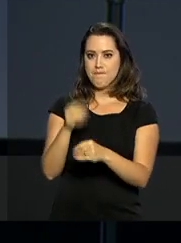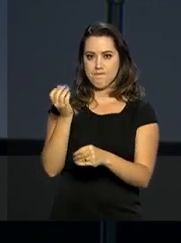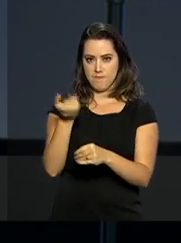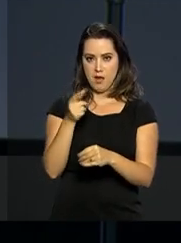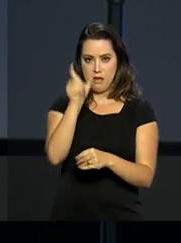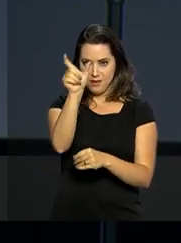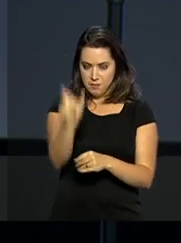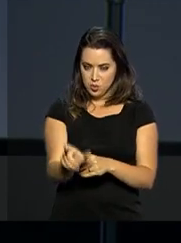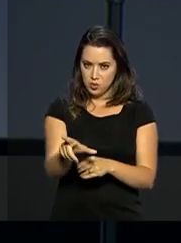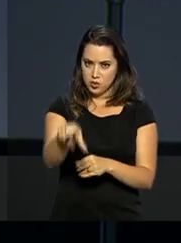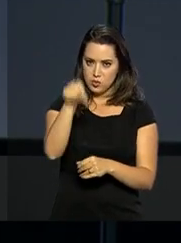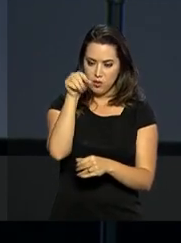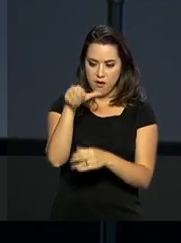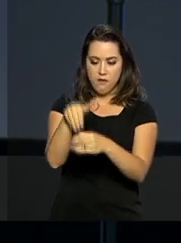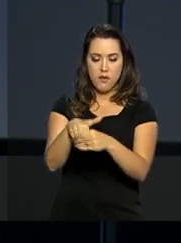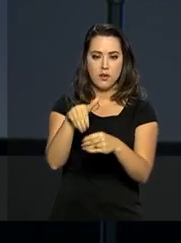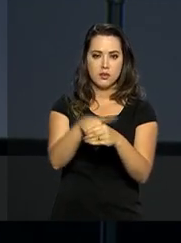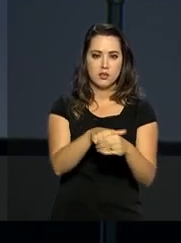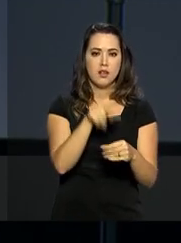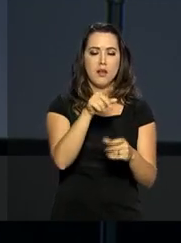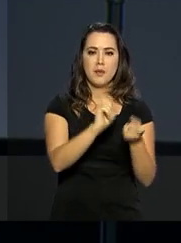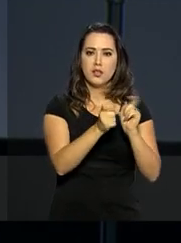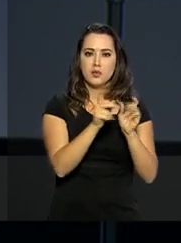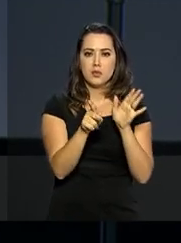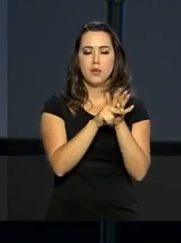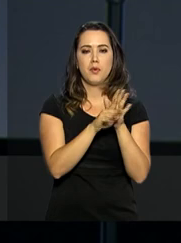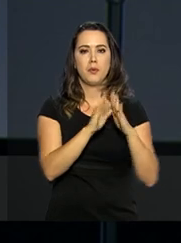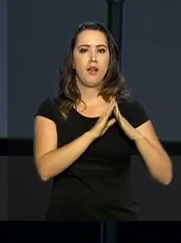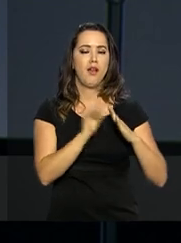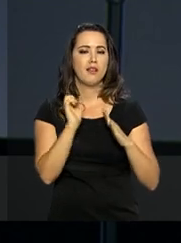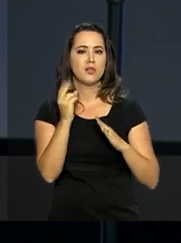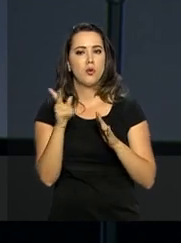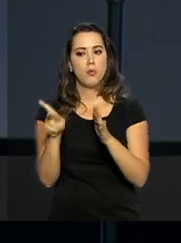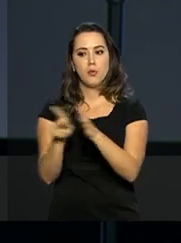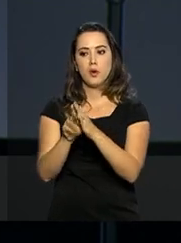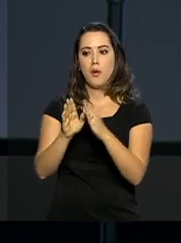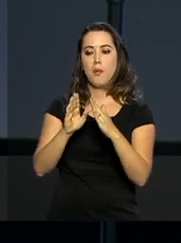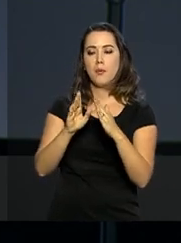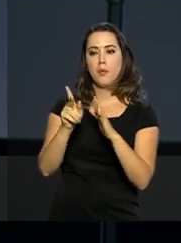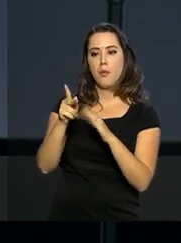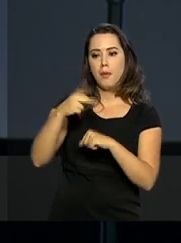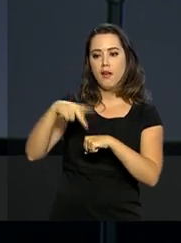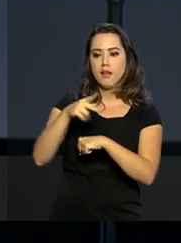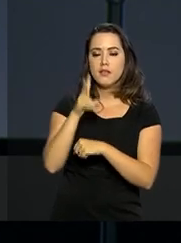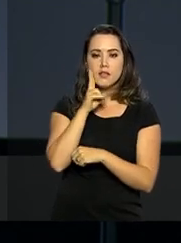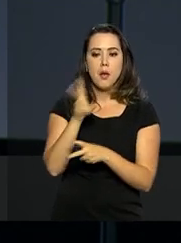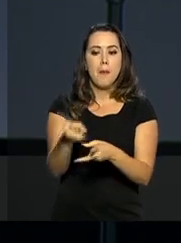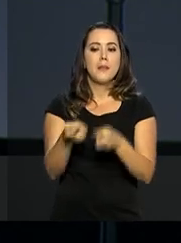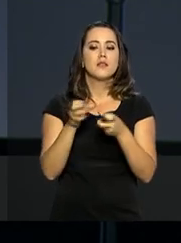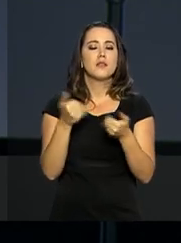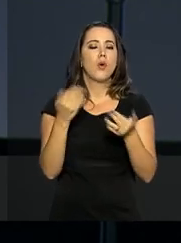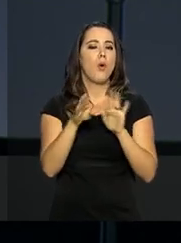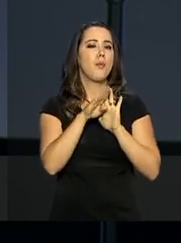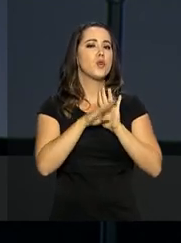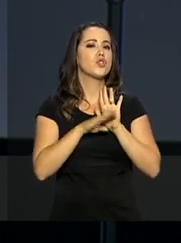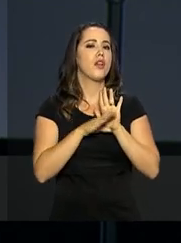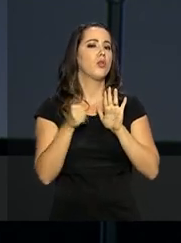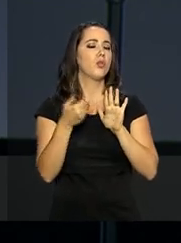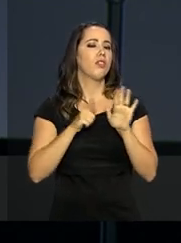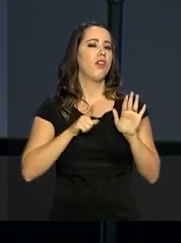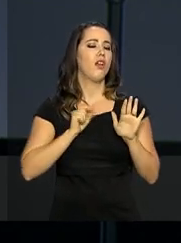alguém para gerir a sua casa, o seu país, você deve examinar qual é o projeto que ele apresenta. Quando nós chegamos ao